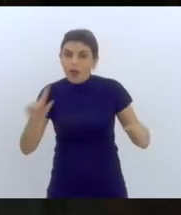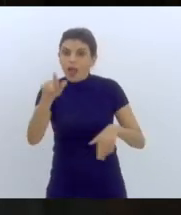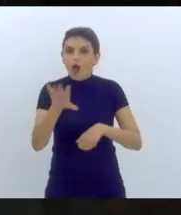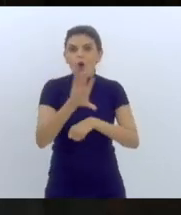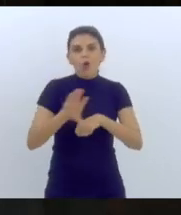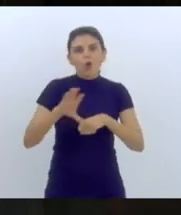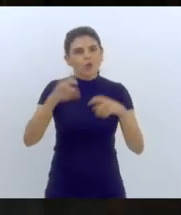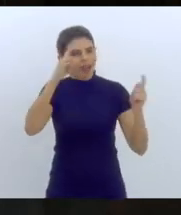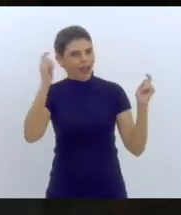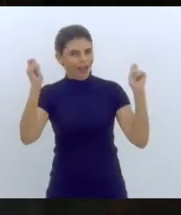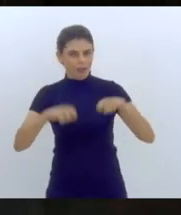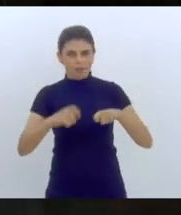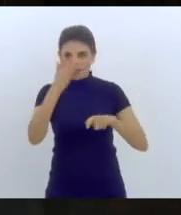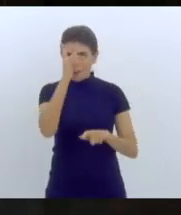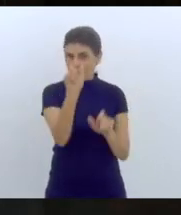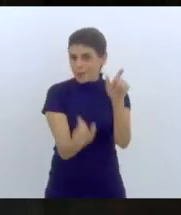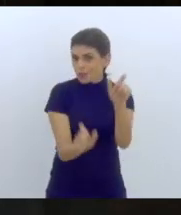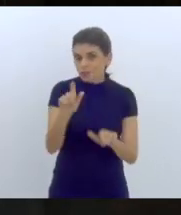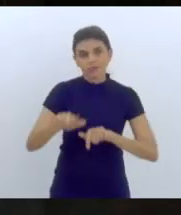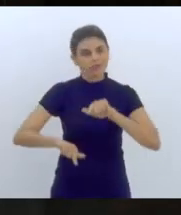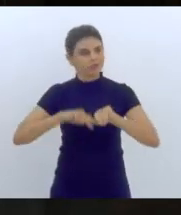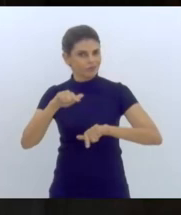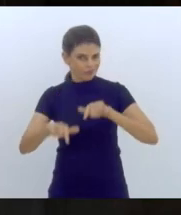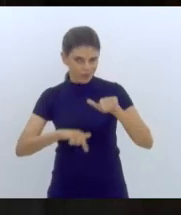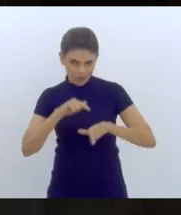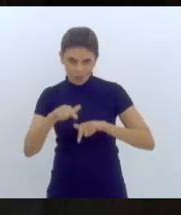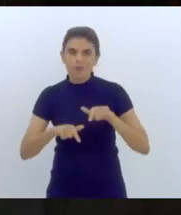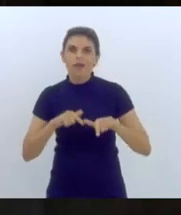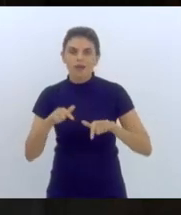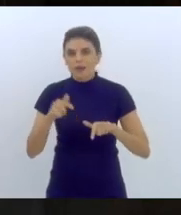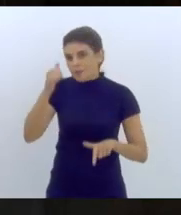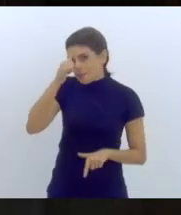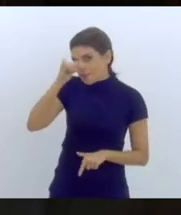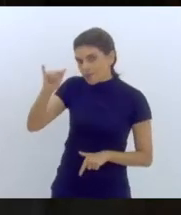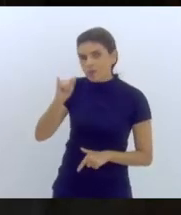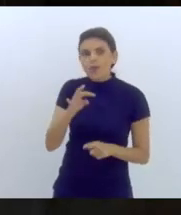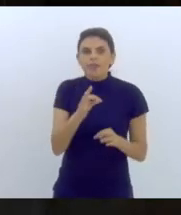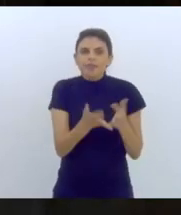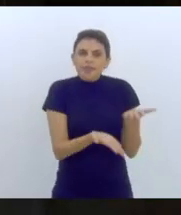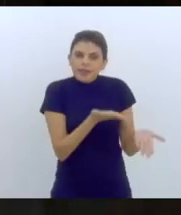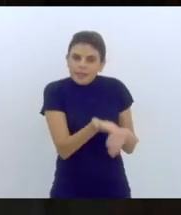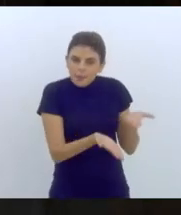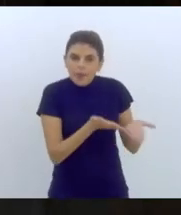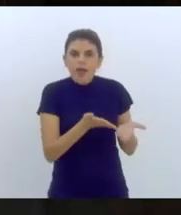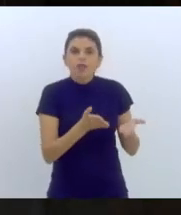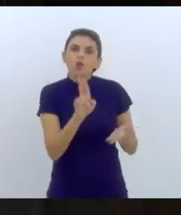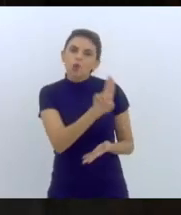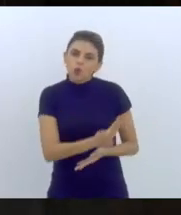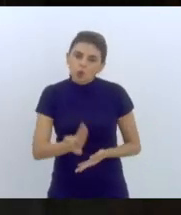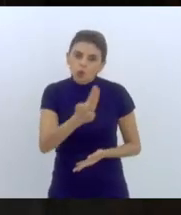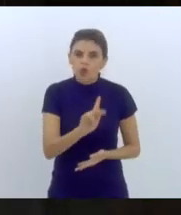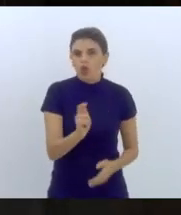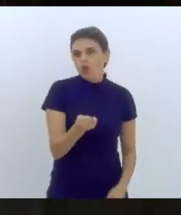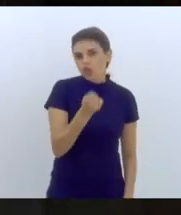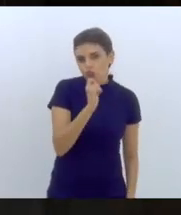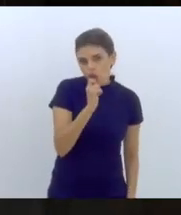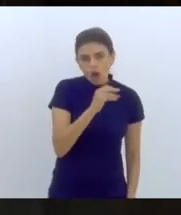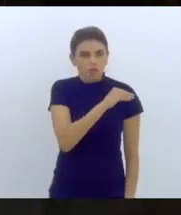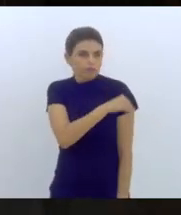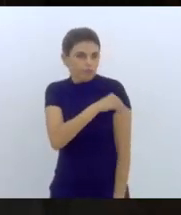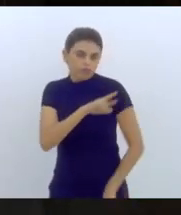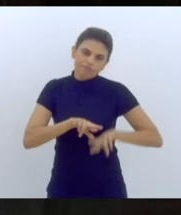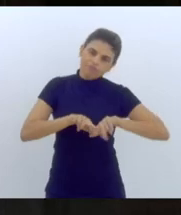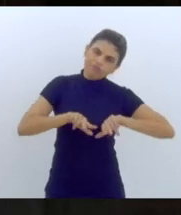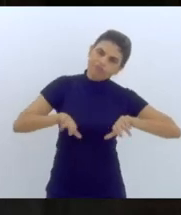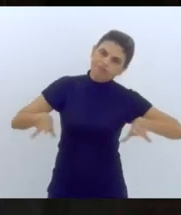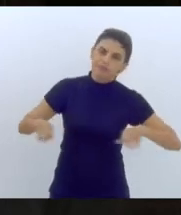para capacitar pessoas que trabalham com prevenção e tratamento de usuários de álcool e outras